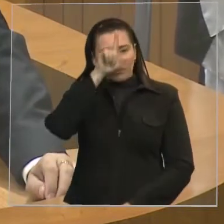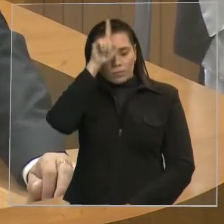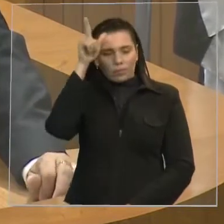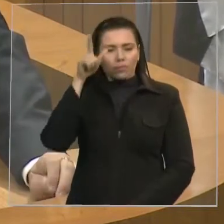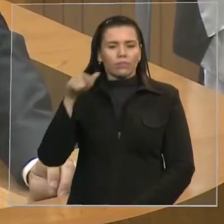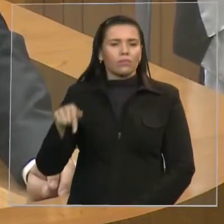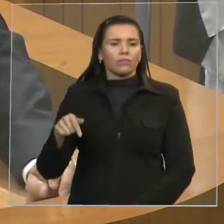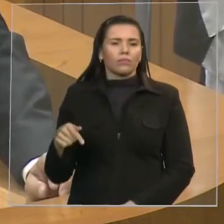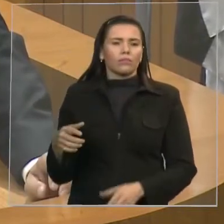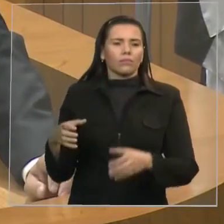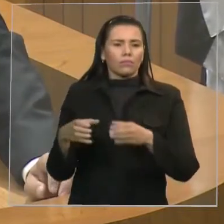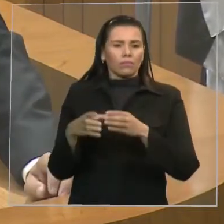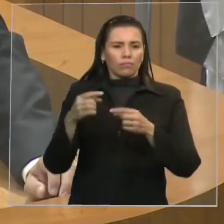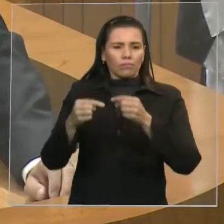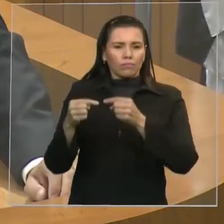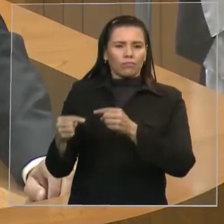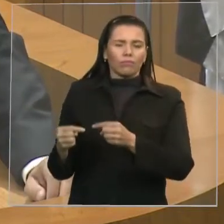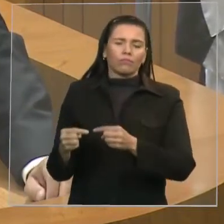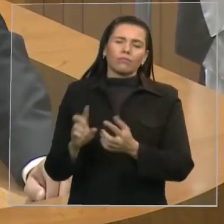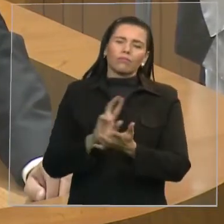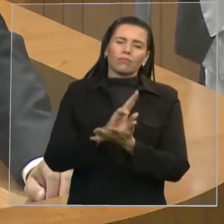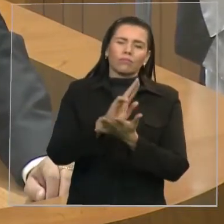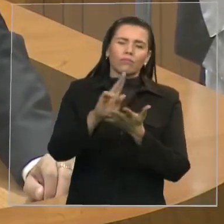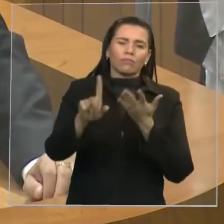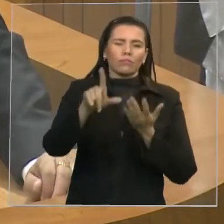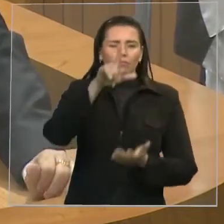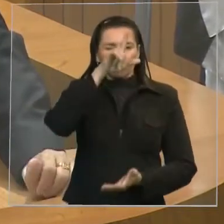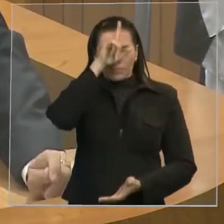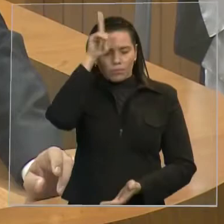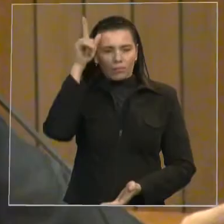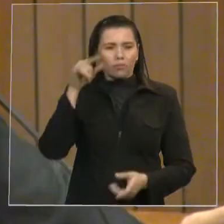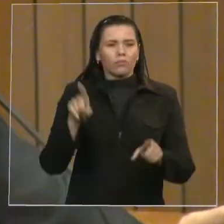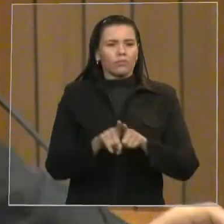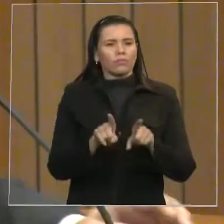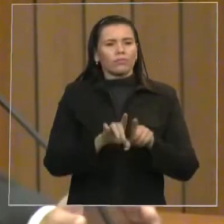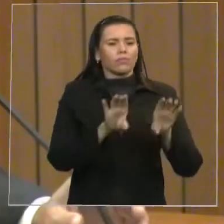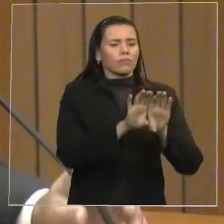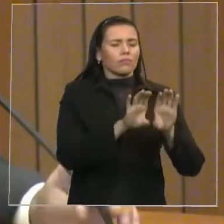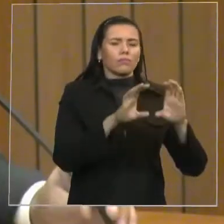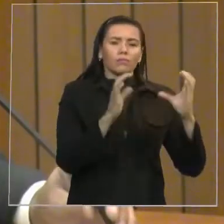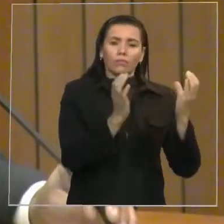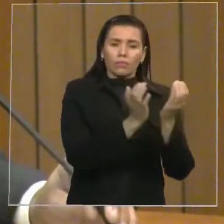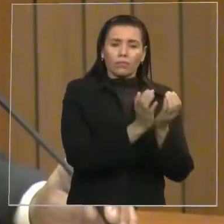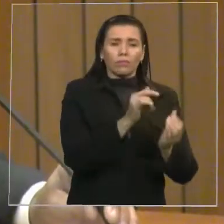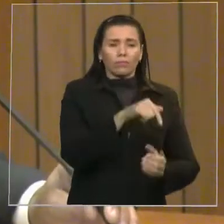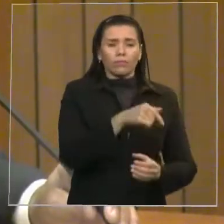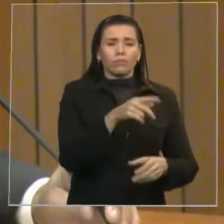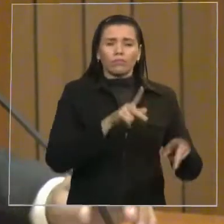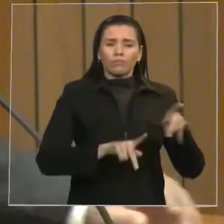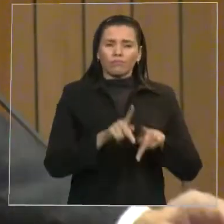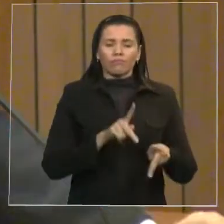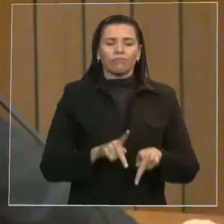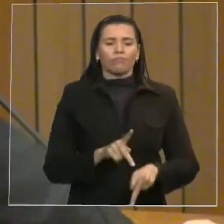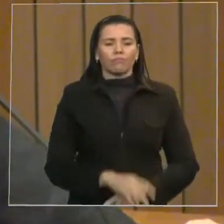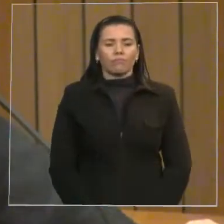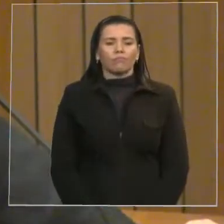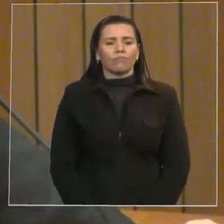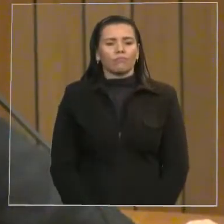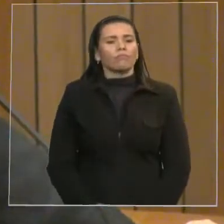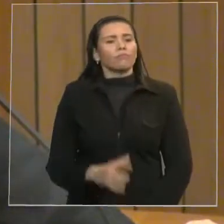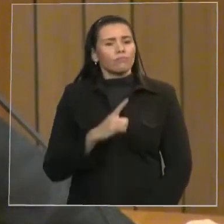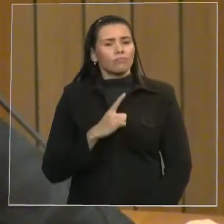e todas as lideranças de vários e vários povoados, que fizemos uma reunião produtiva em